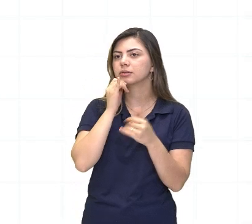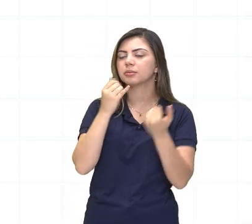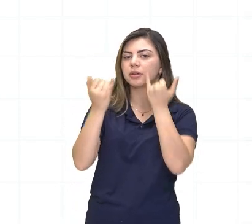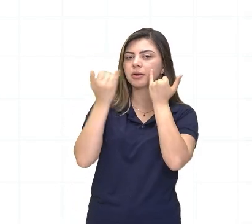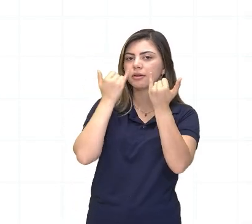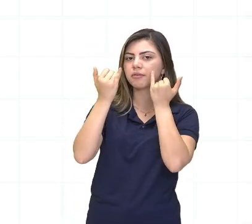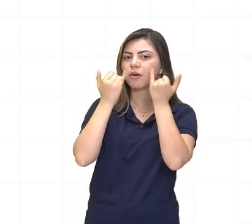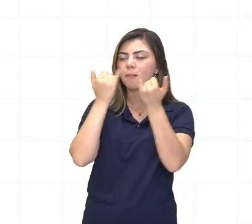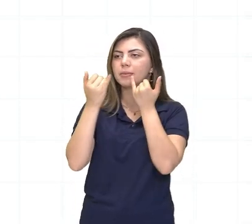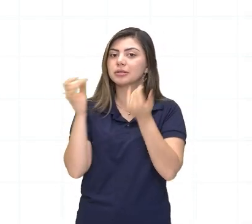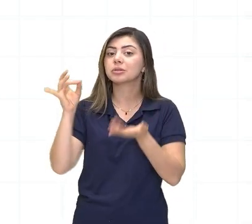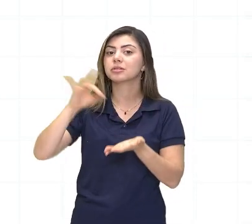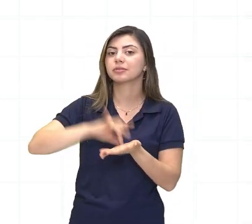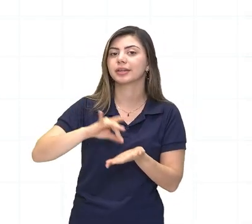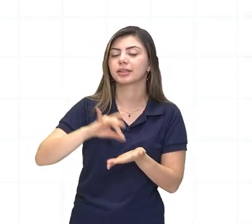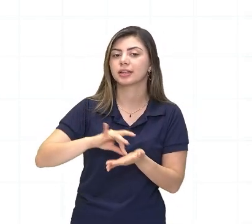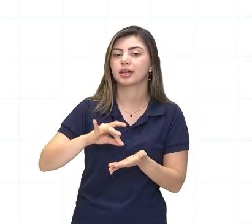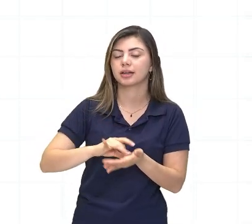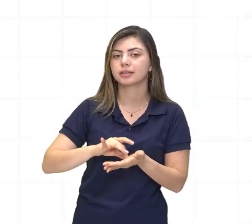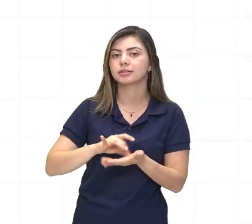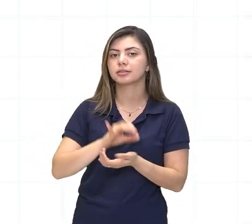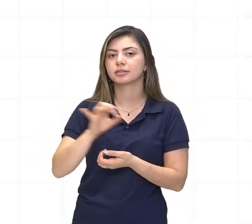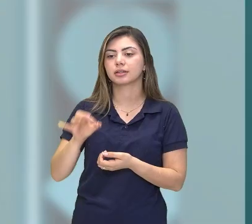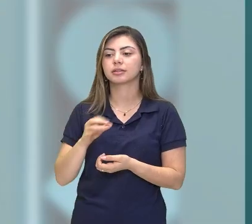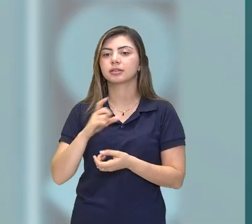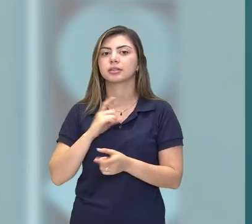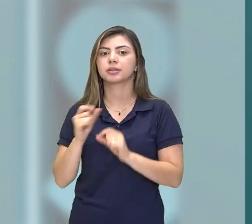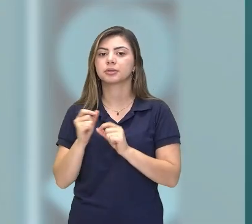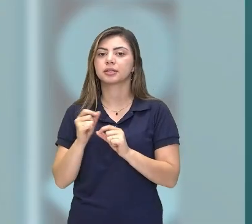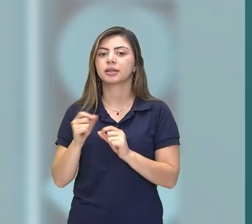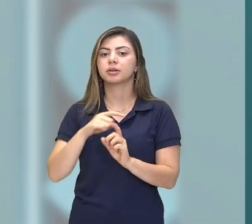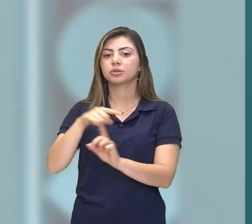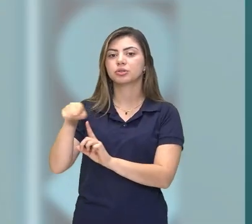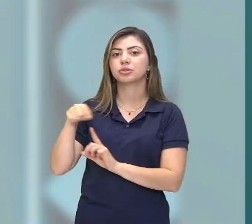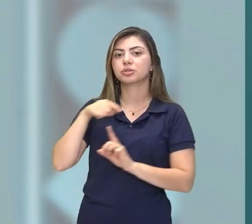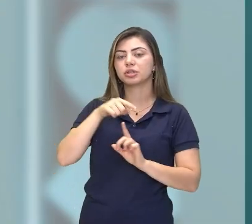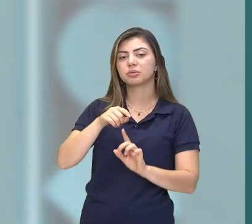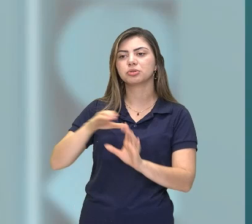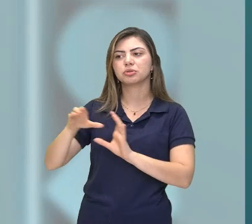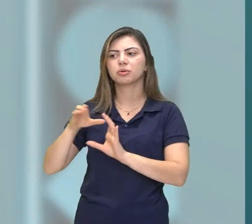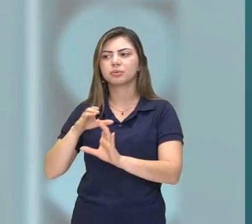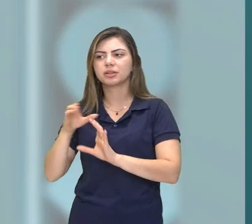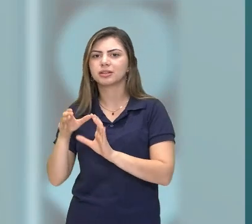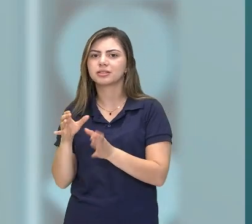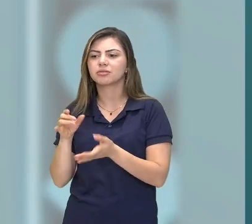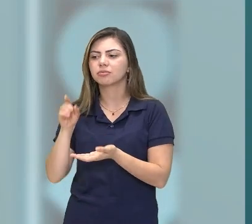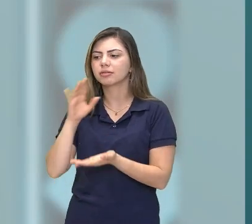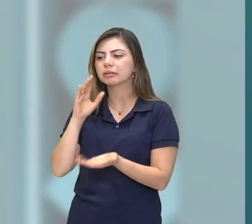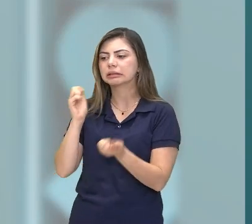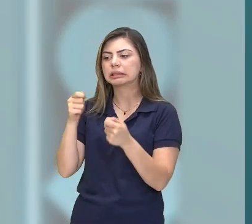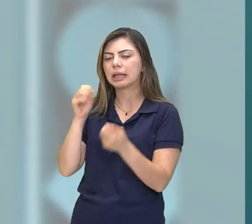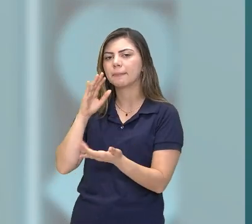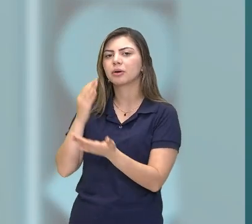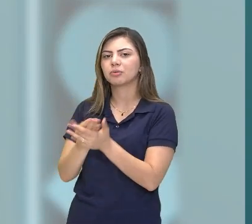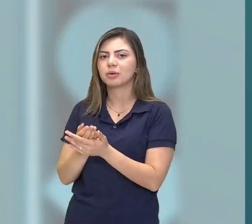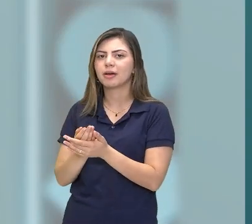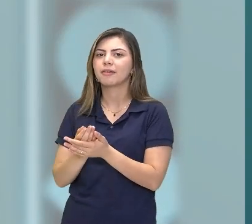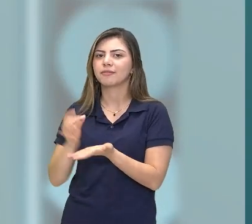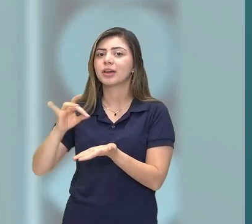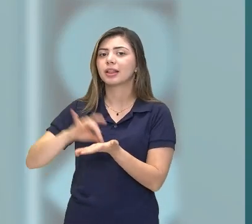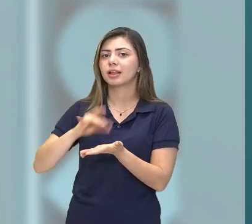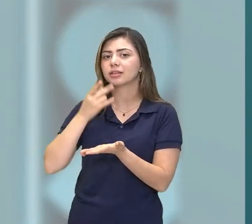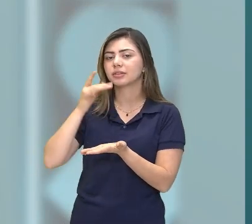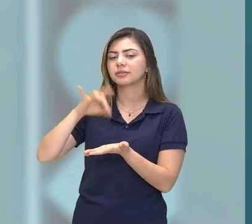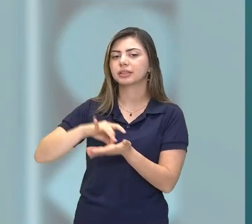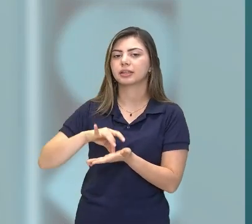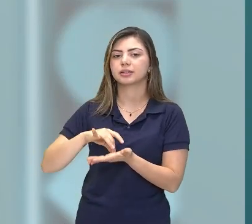informações validadas por meios de comunicação confiáveis. Isso é muito importante para a gente compreender.